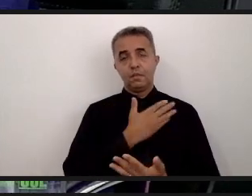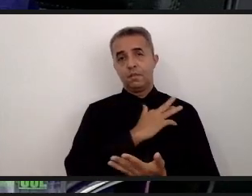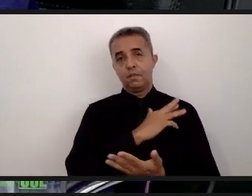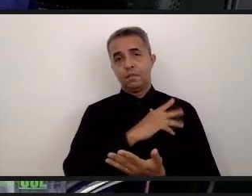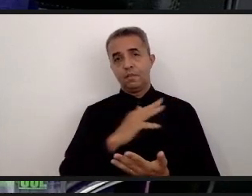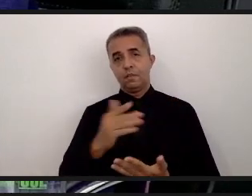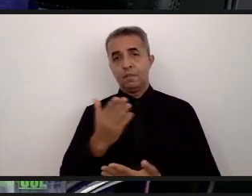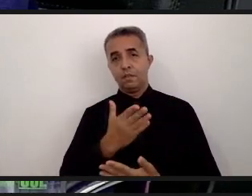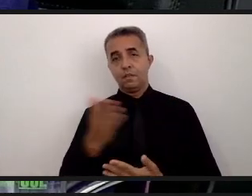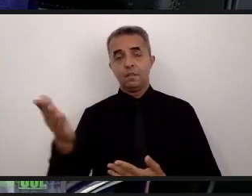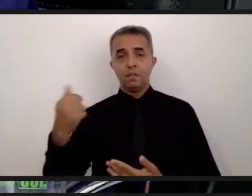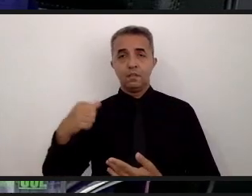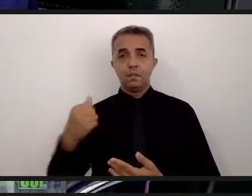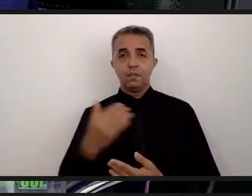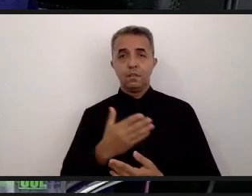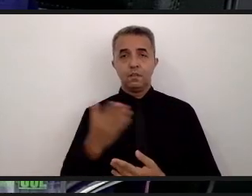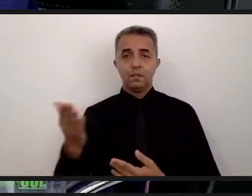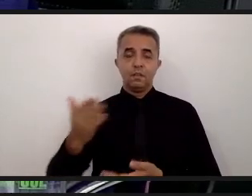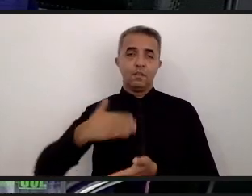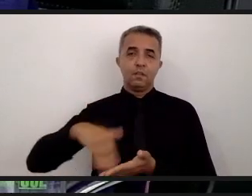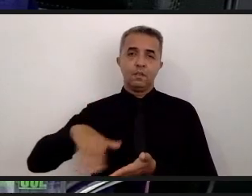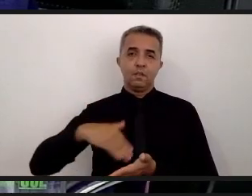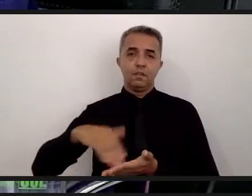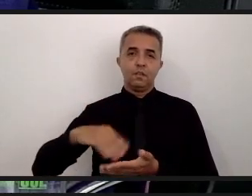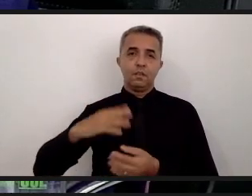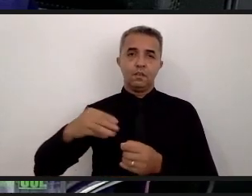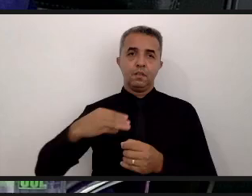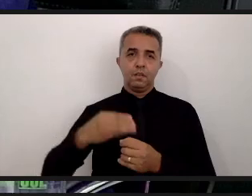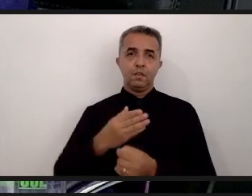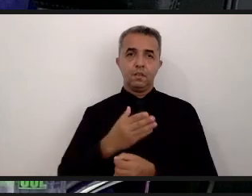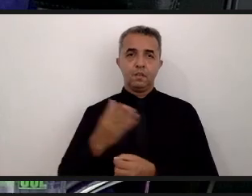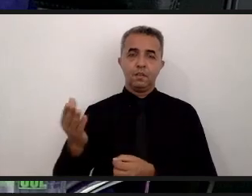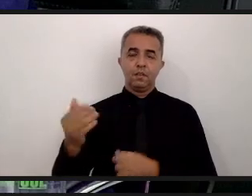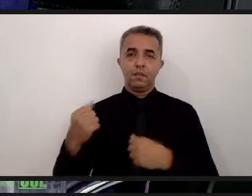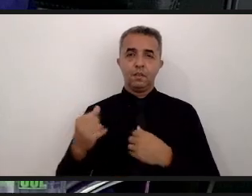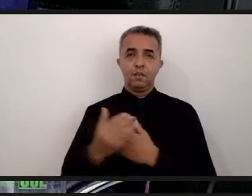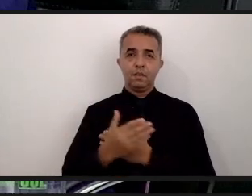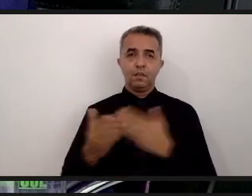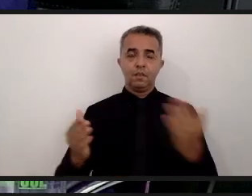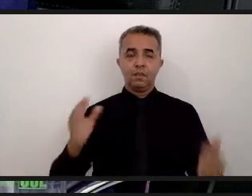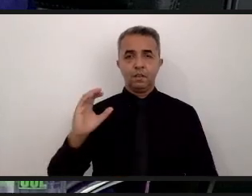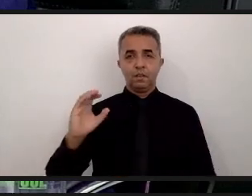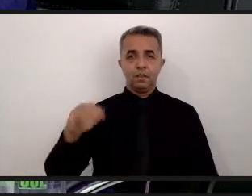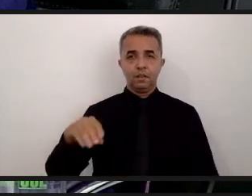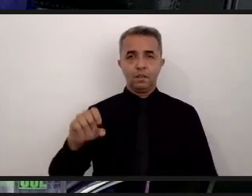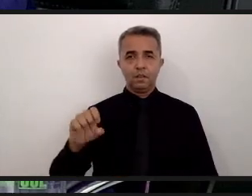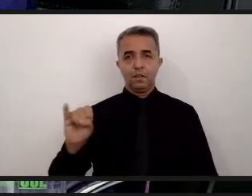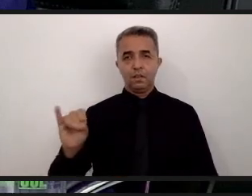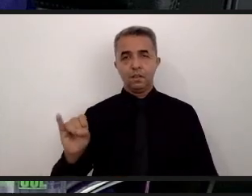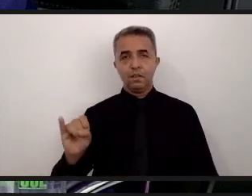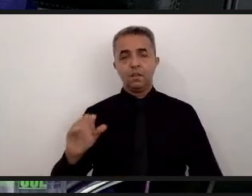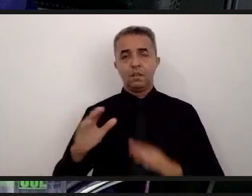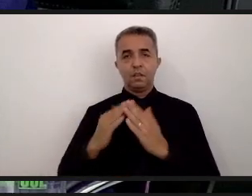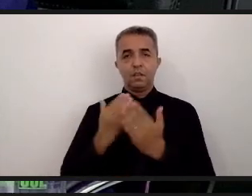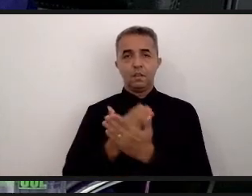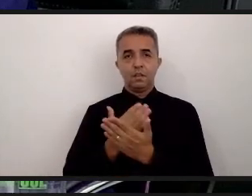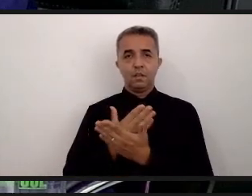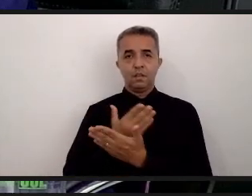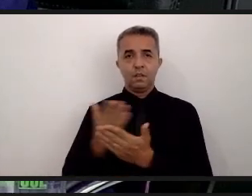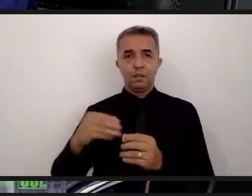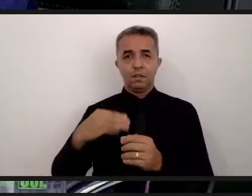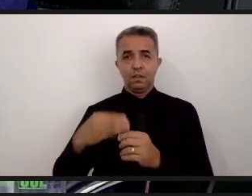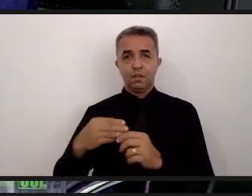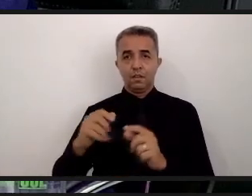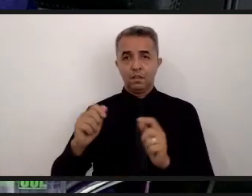dependem da Secretaria Municipal, depende de um SEMEI digno, depende de uma escola municipal que possa levar